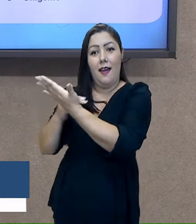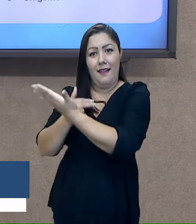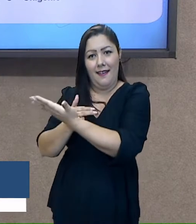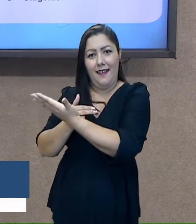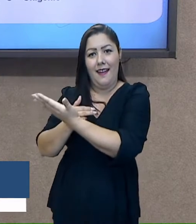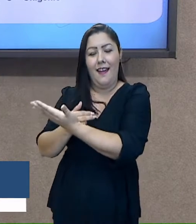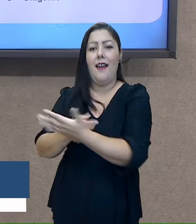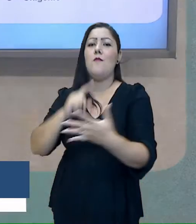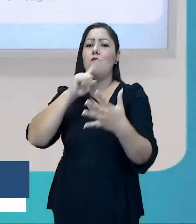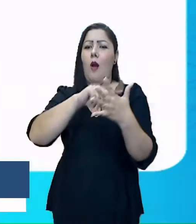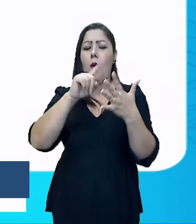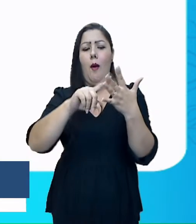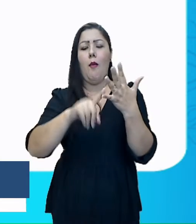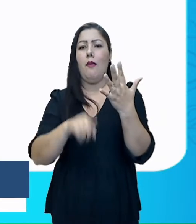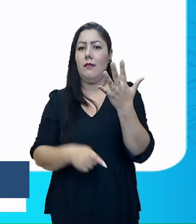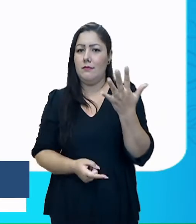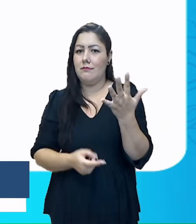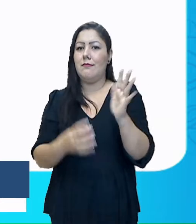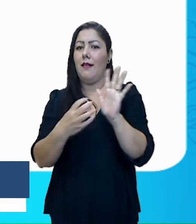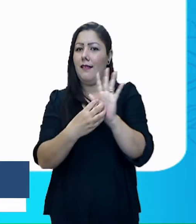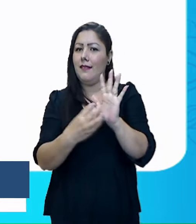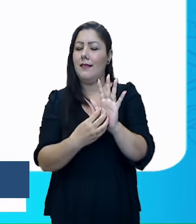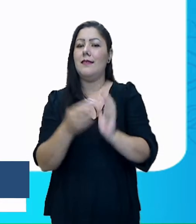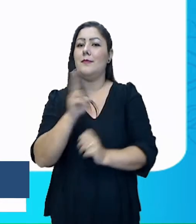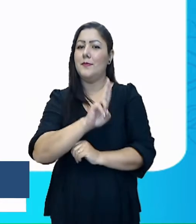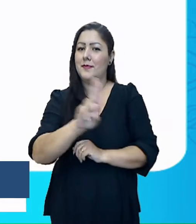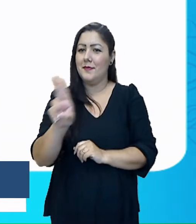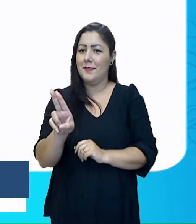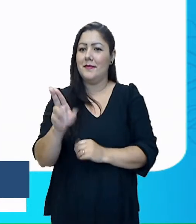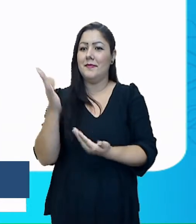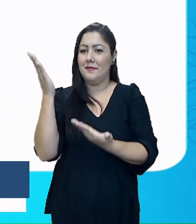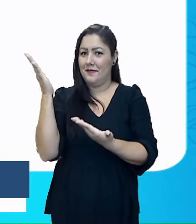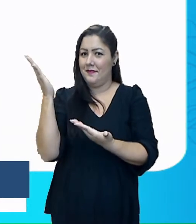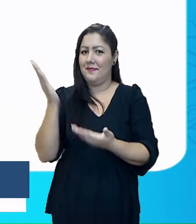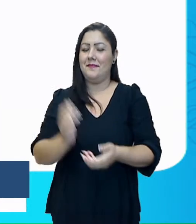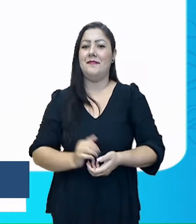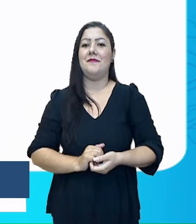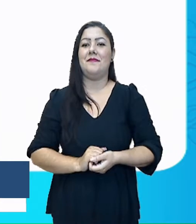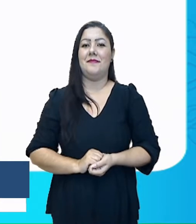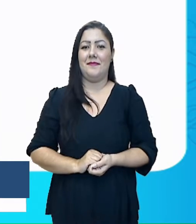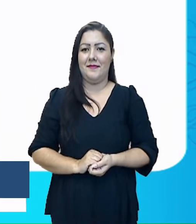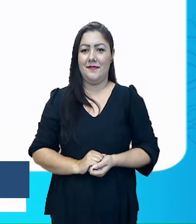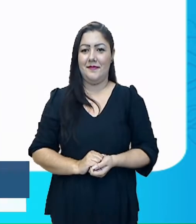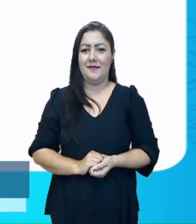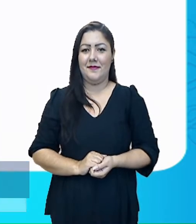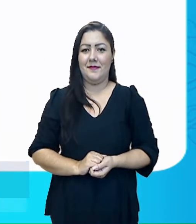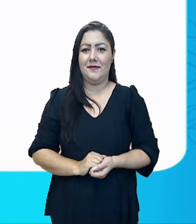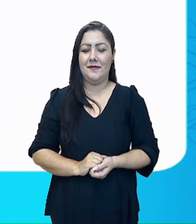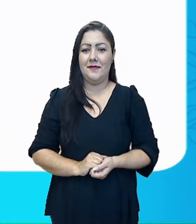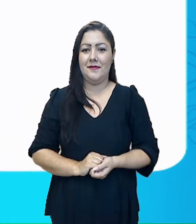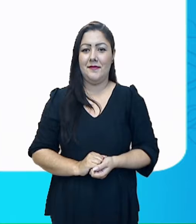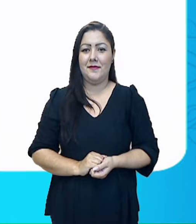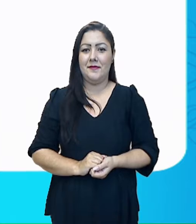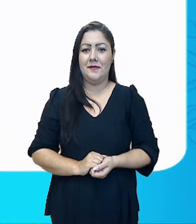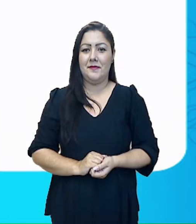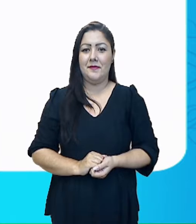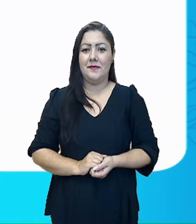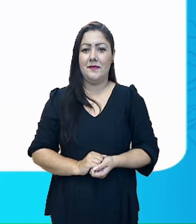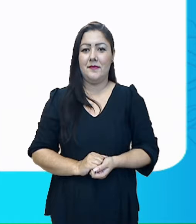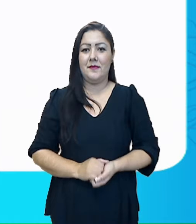desses símbolos e nomes que aparecem aí na tela para você.